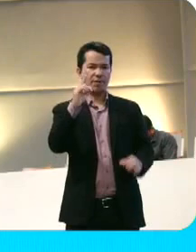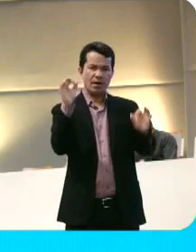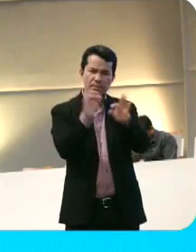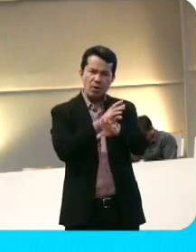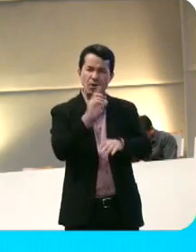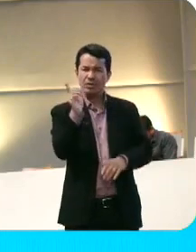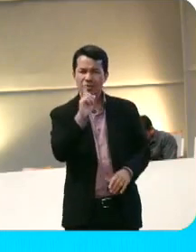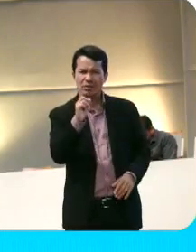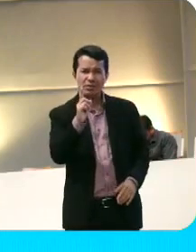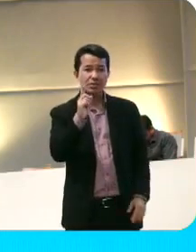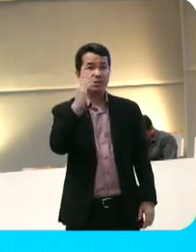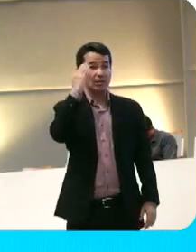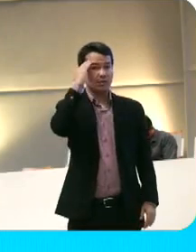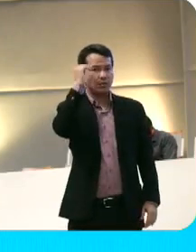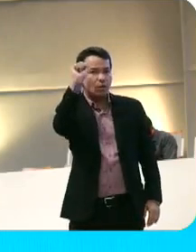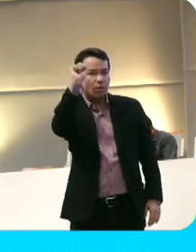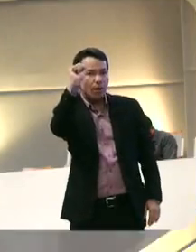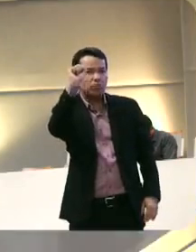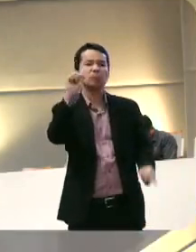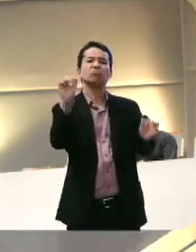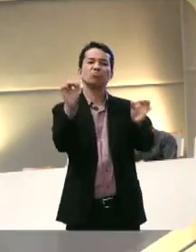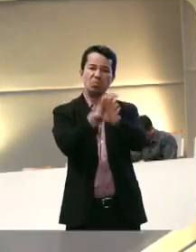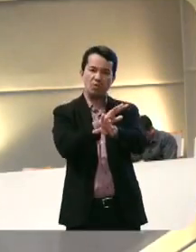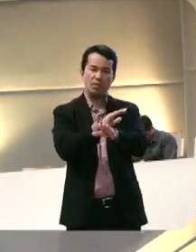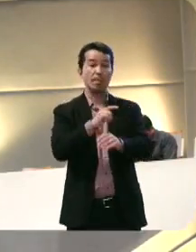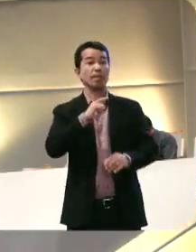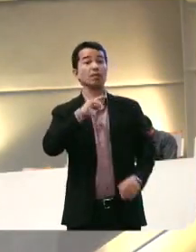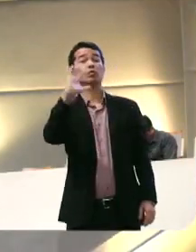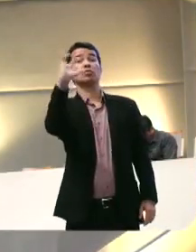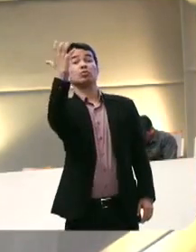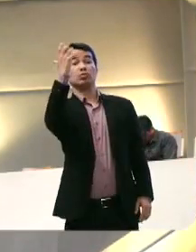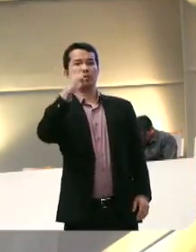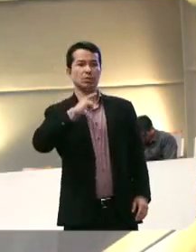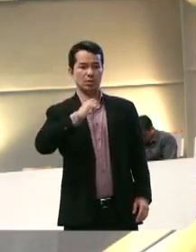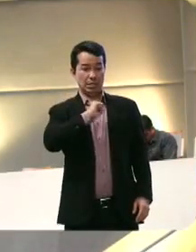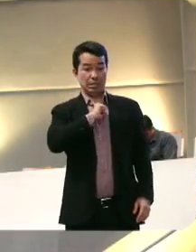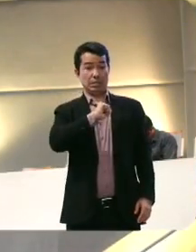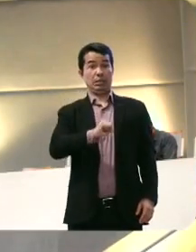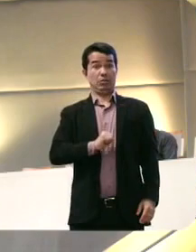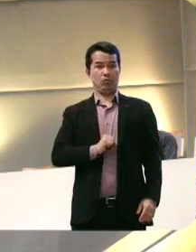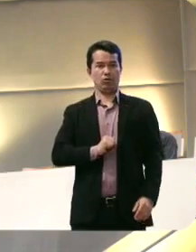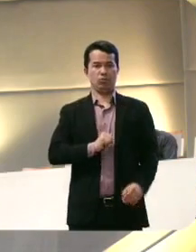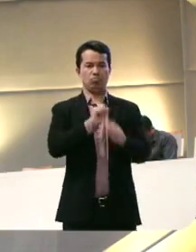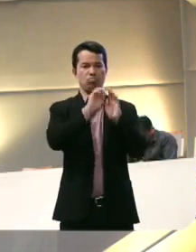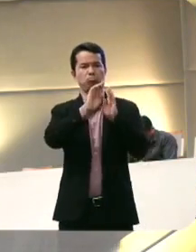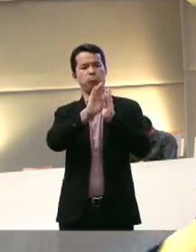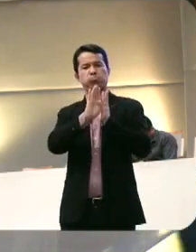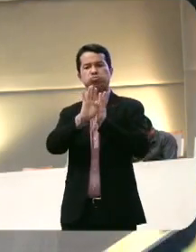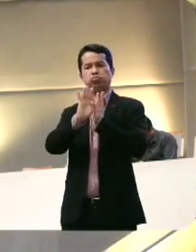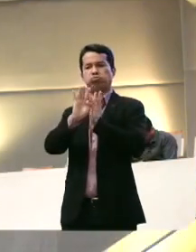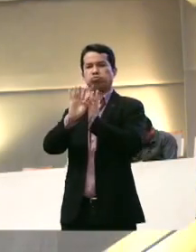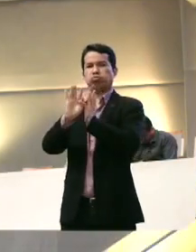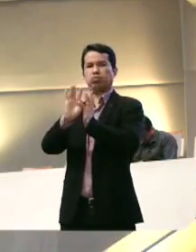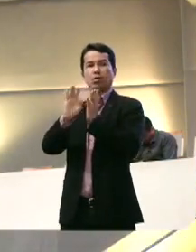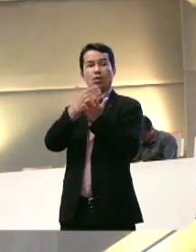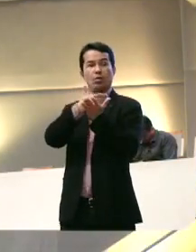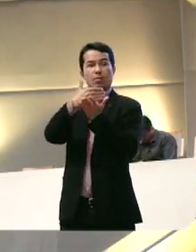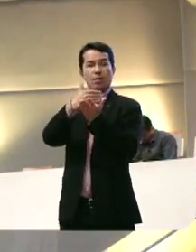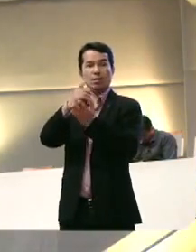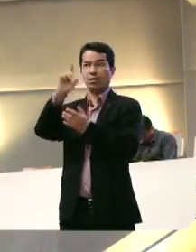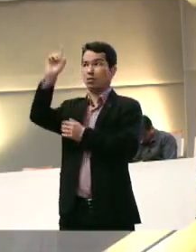olha o que acontece. Quando os sacerdotes se retiraram do lugar santo, uma nuvem encheu o templo